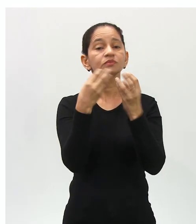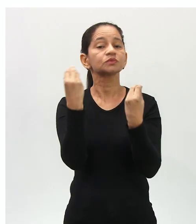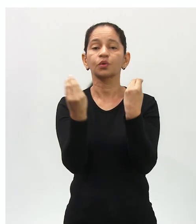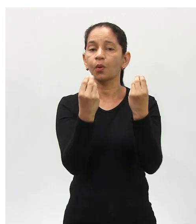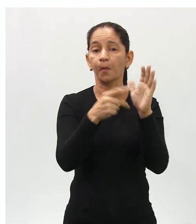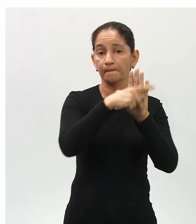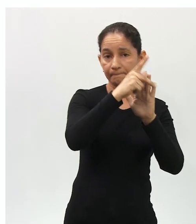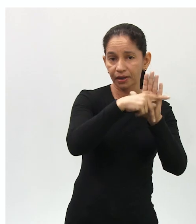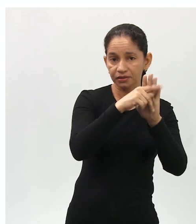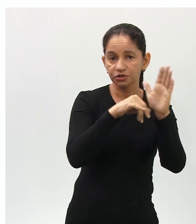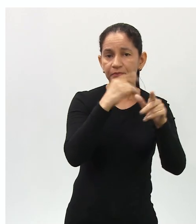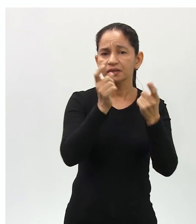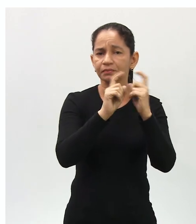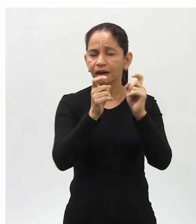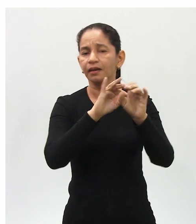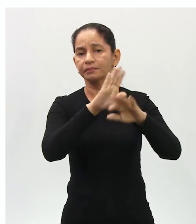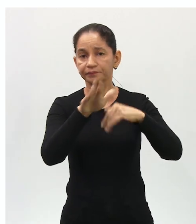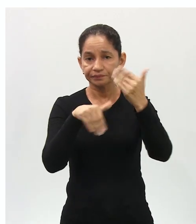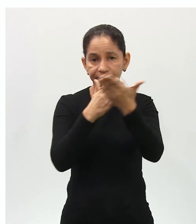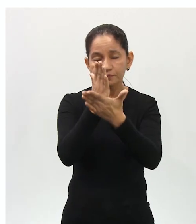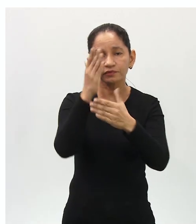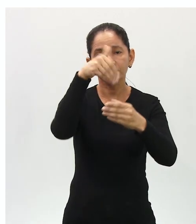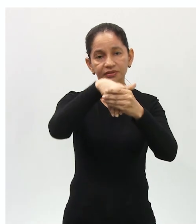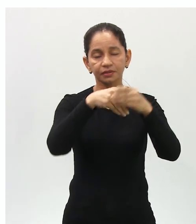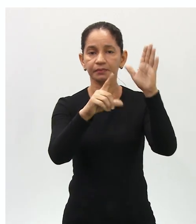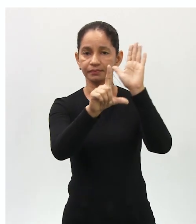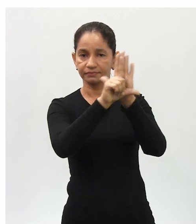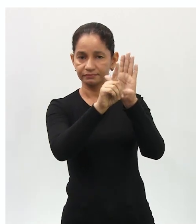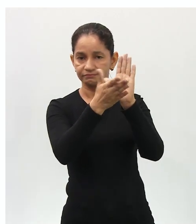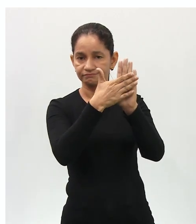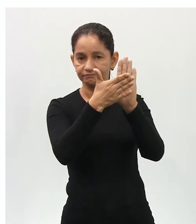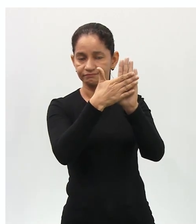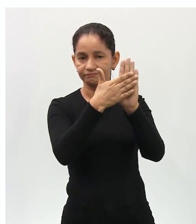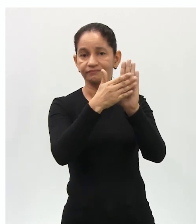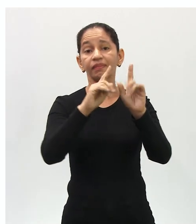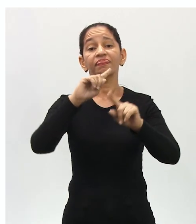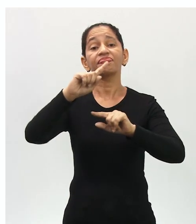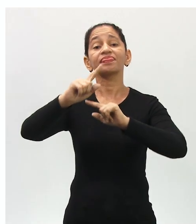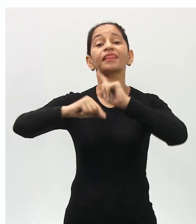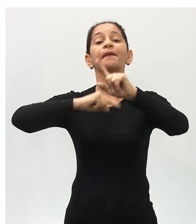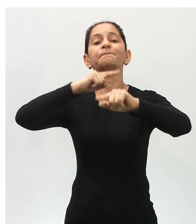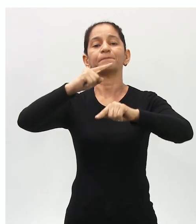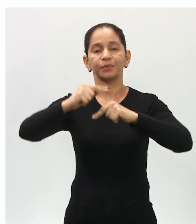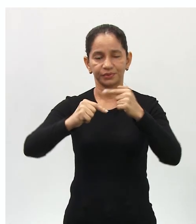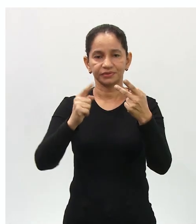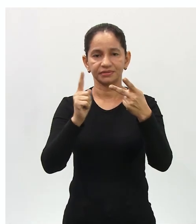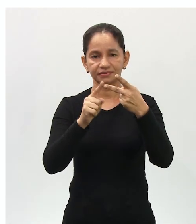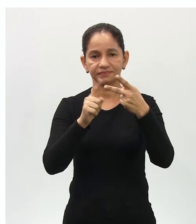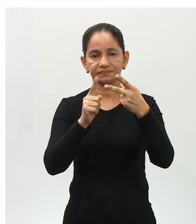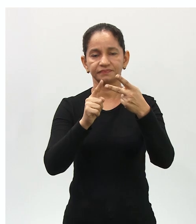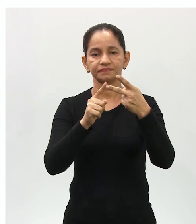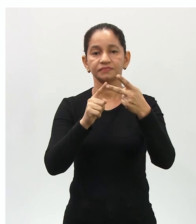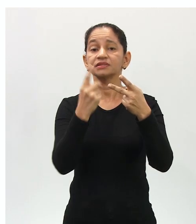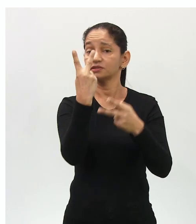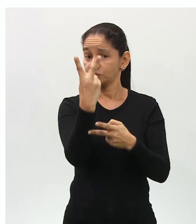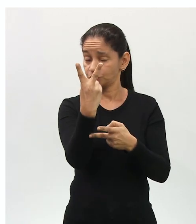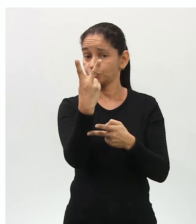Né? Do ciclo orçamentário nós vamos ter a discussão, votação e aprovação da lei orçamentária. Tá? Enquanto